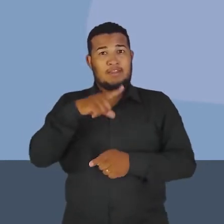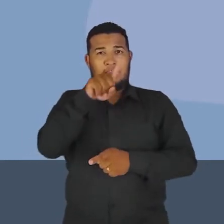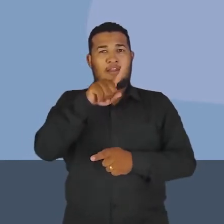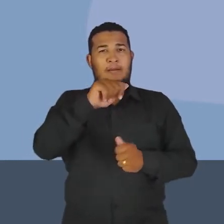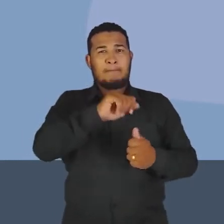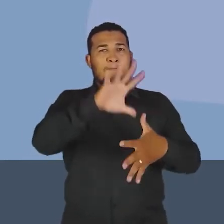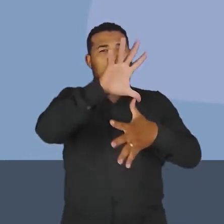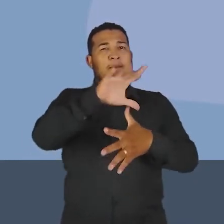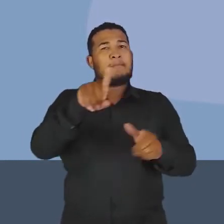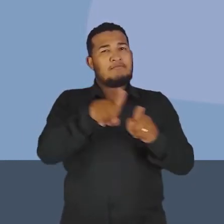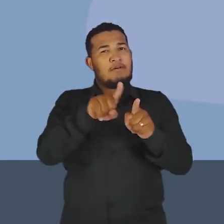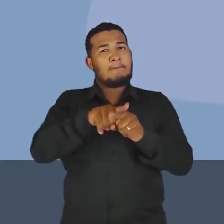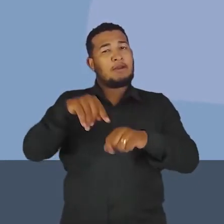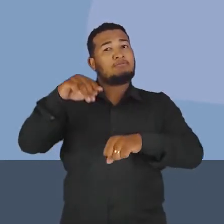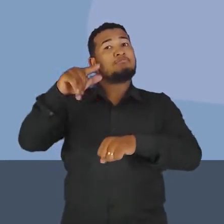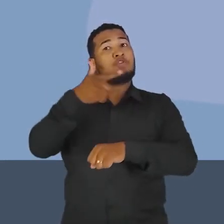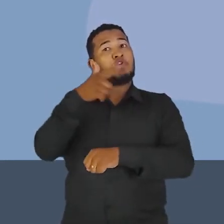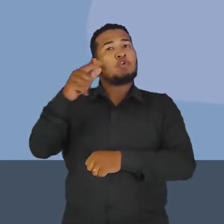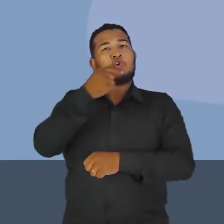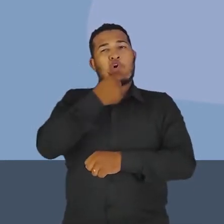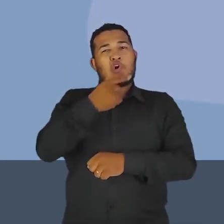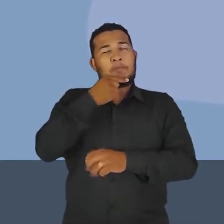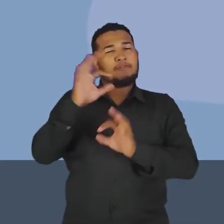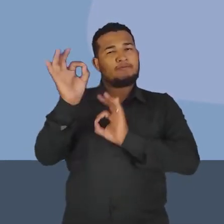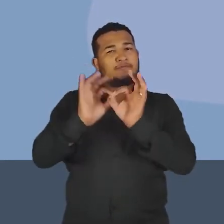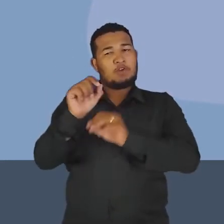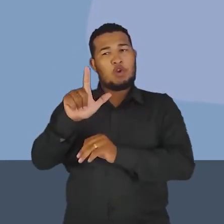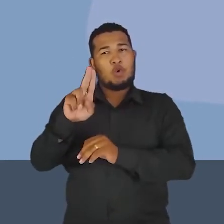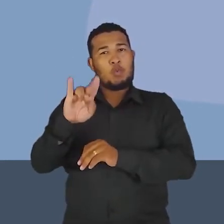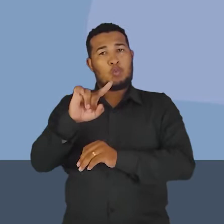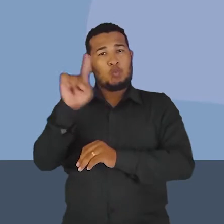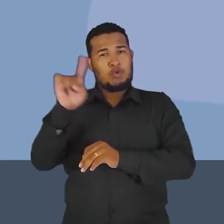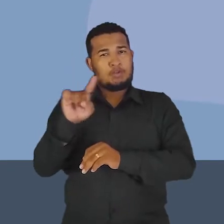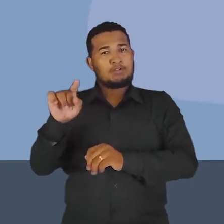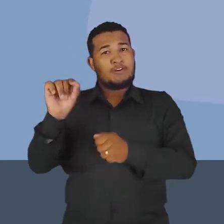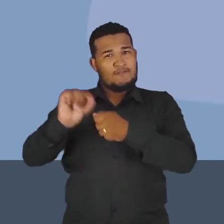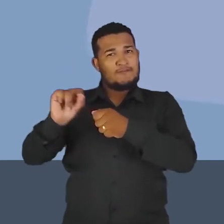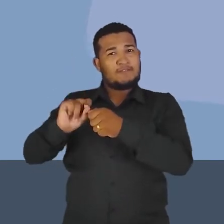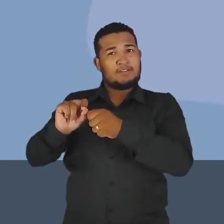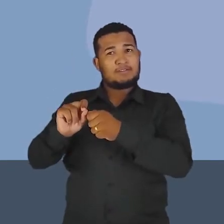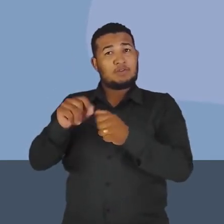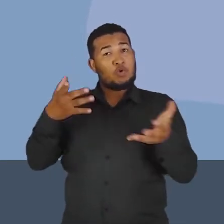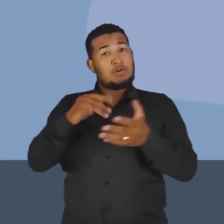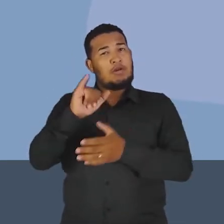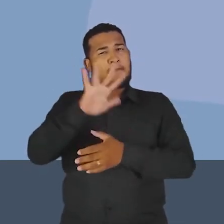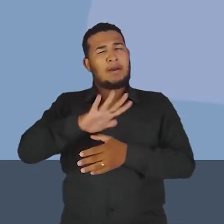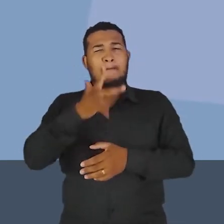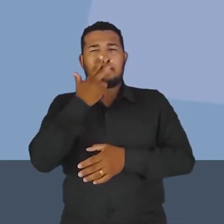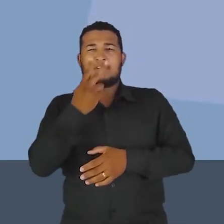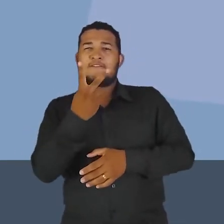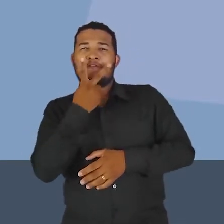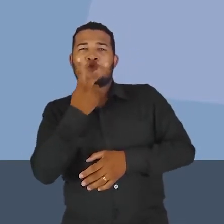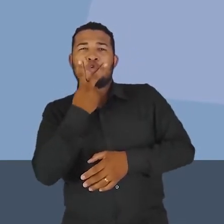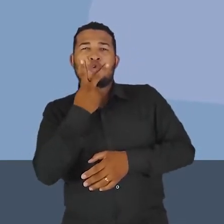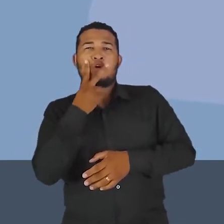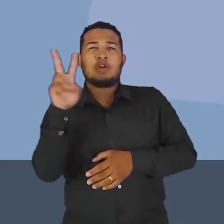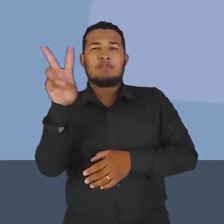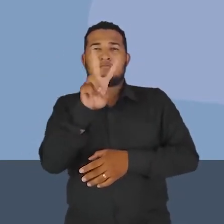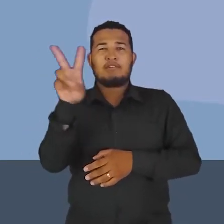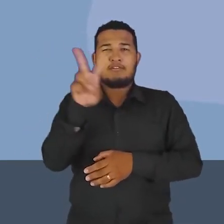de Lemos, também feito por Luiz Teixeira em 1586, e aí é a imagem do que seria aí Vitória, Vila